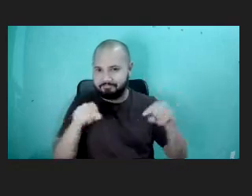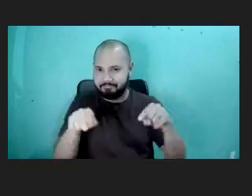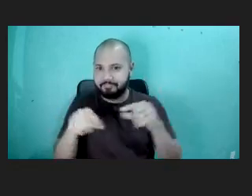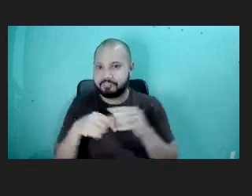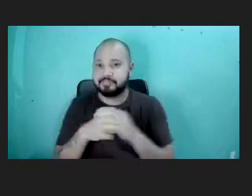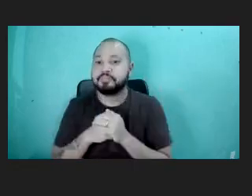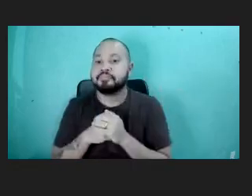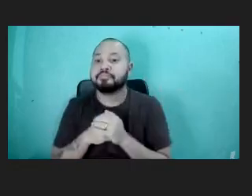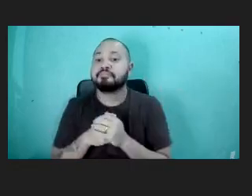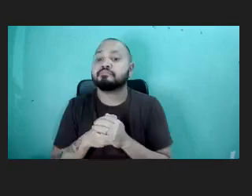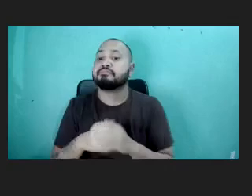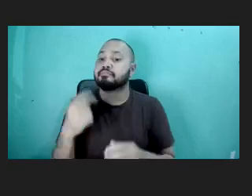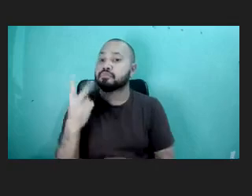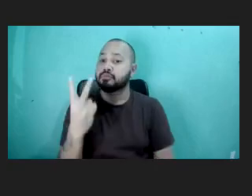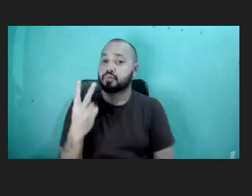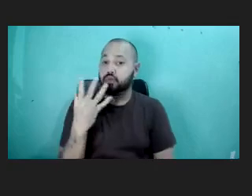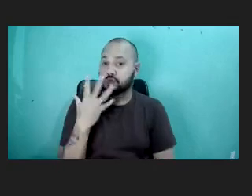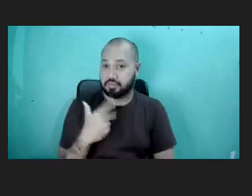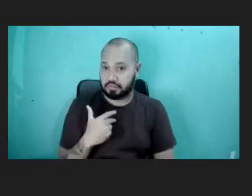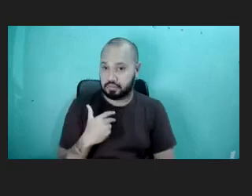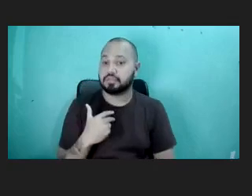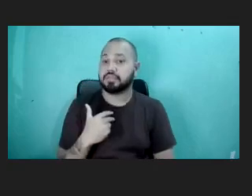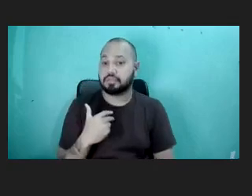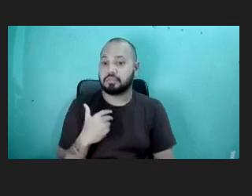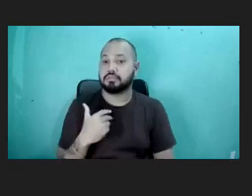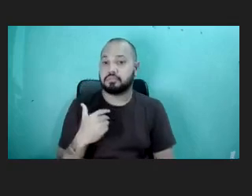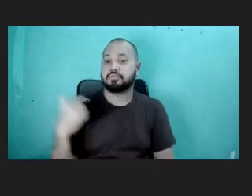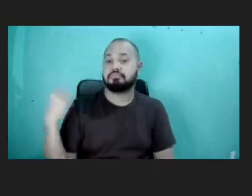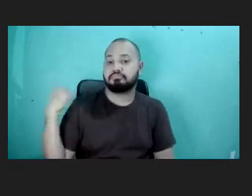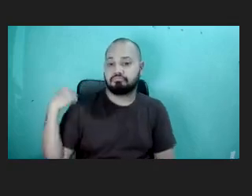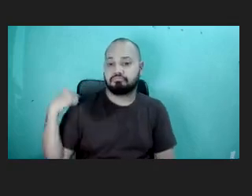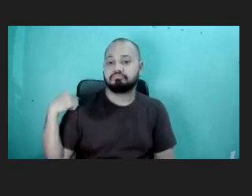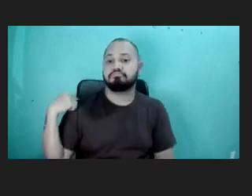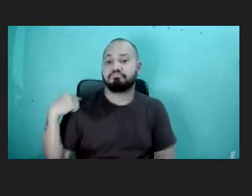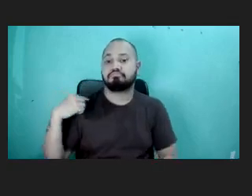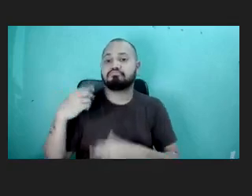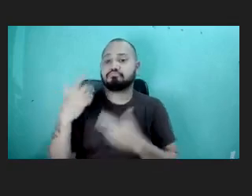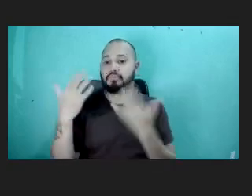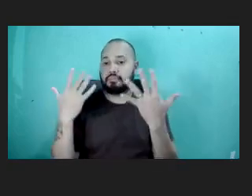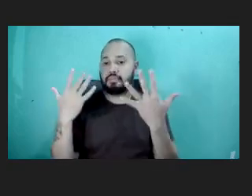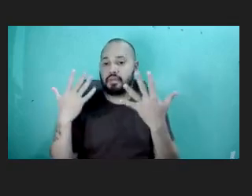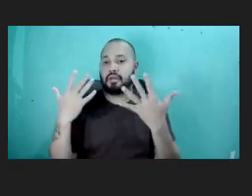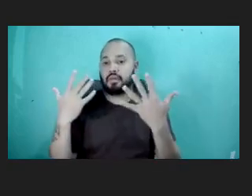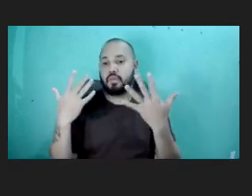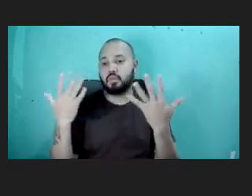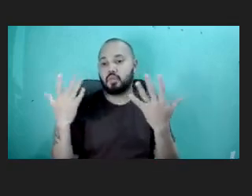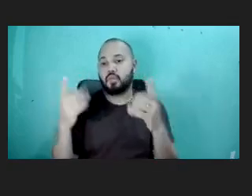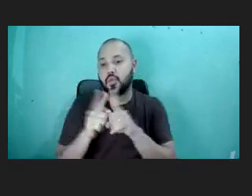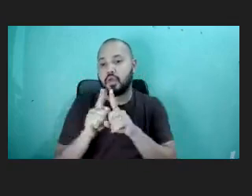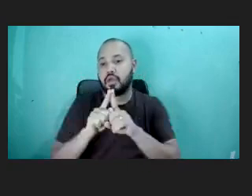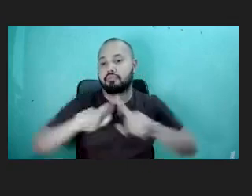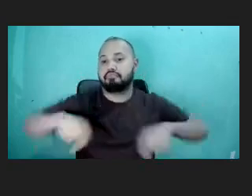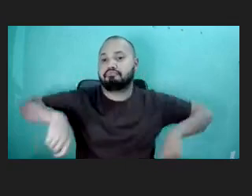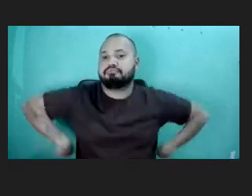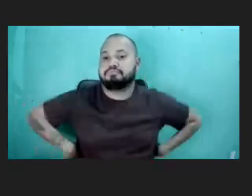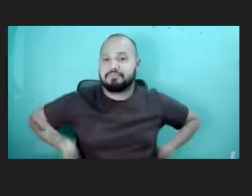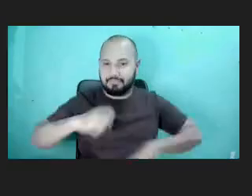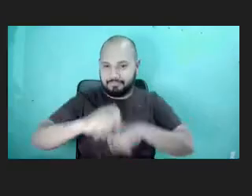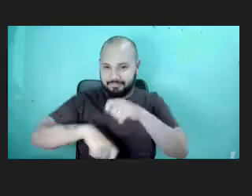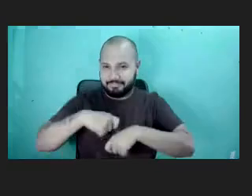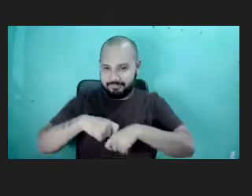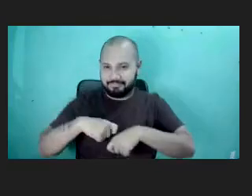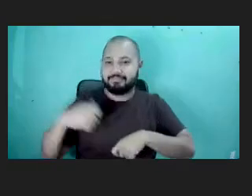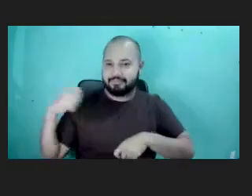É uma imagem de duas crianças. Elas estão de costas, estão com as mãos atadas, de certa forma,